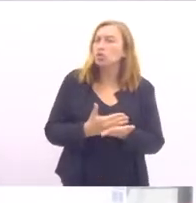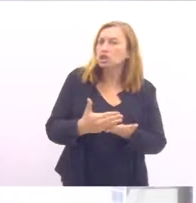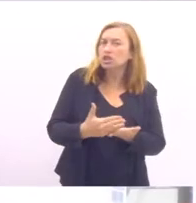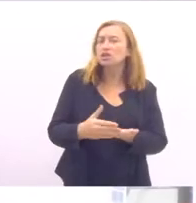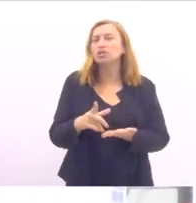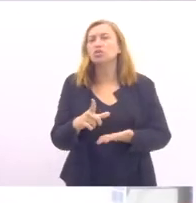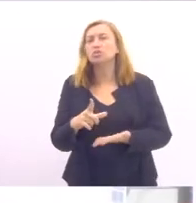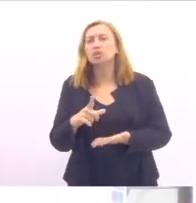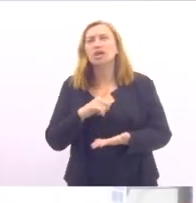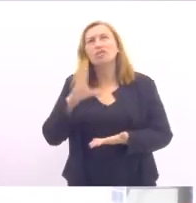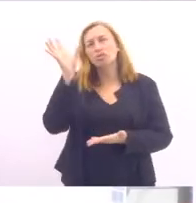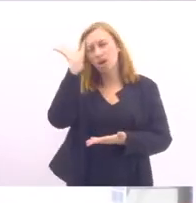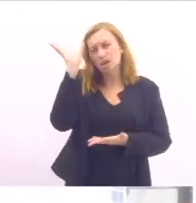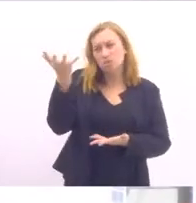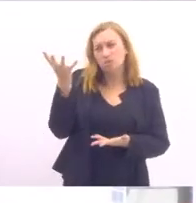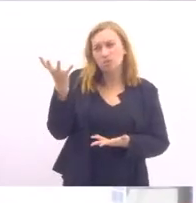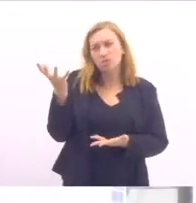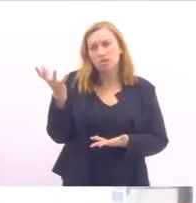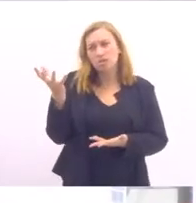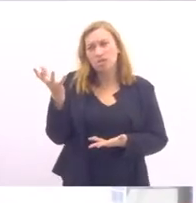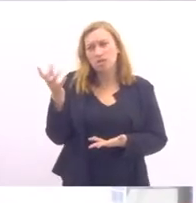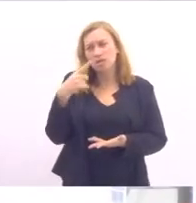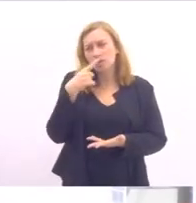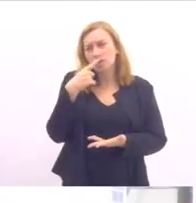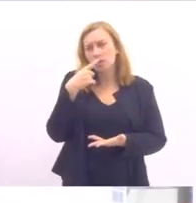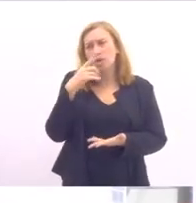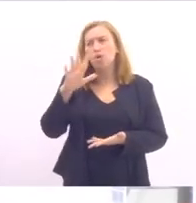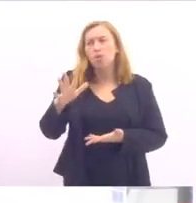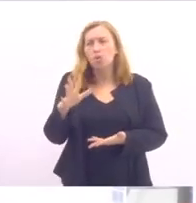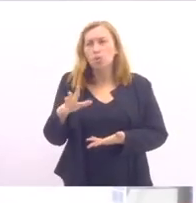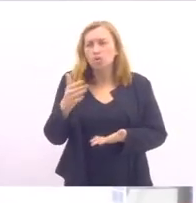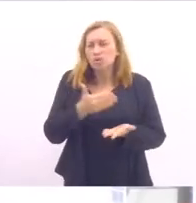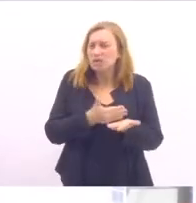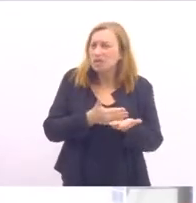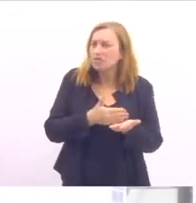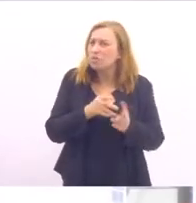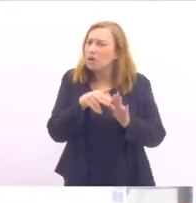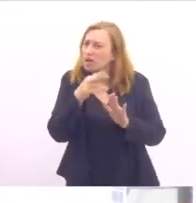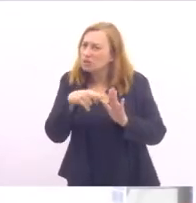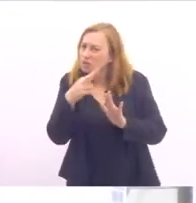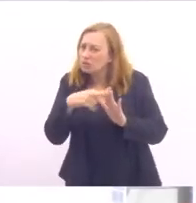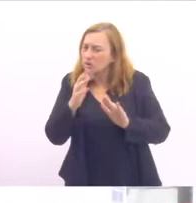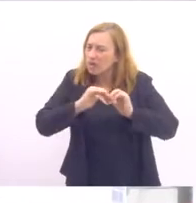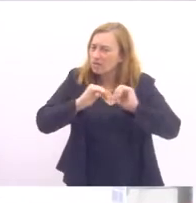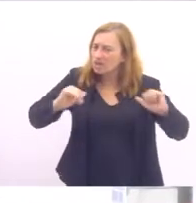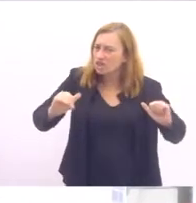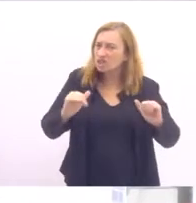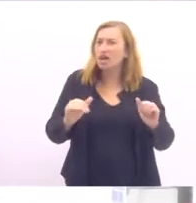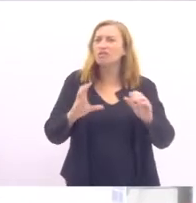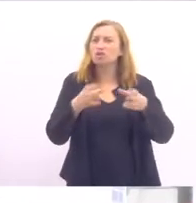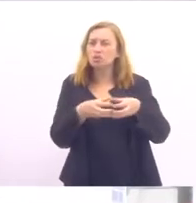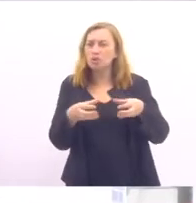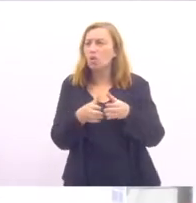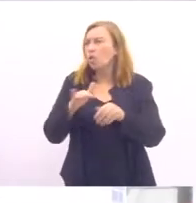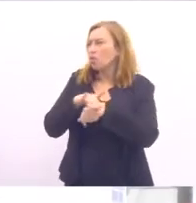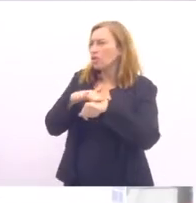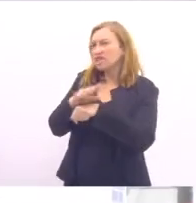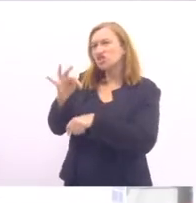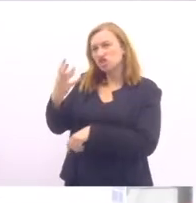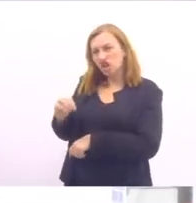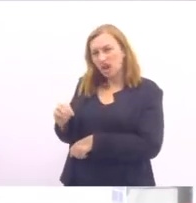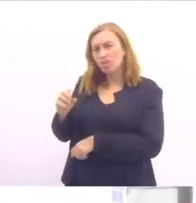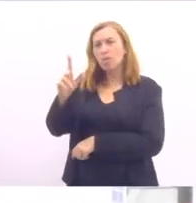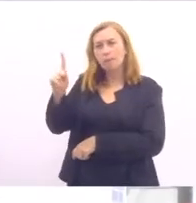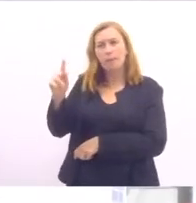uma resolução que afastava as cooperativas, de alguma forma. Eu conversei na época com o Tiago Pampulha,